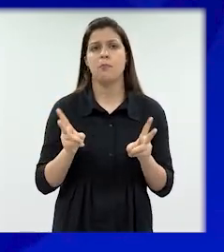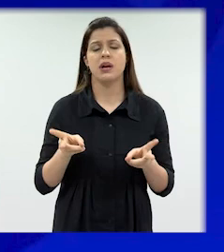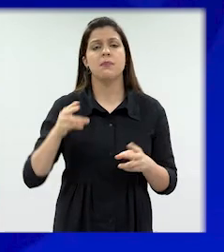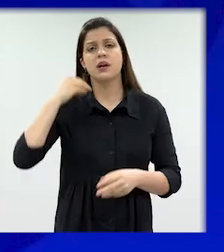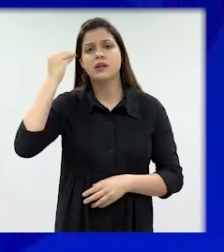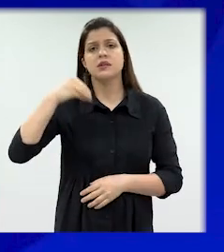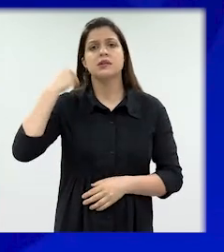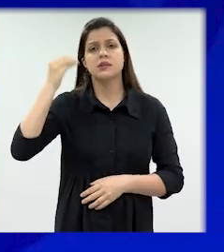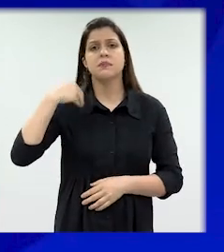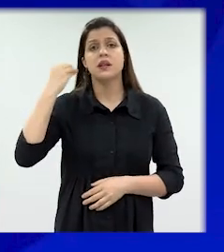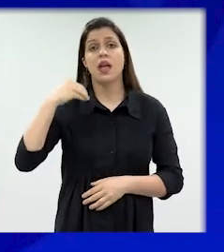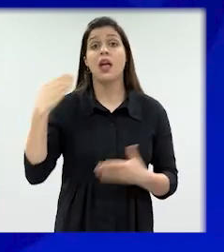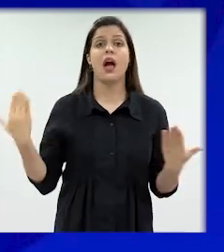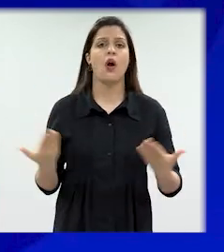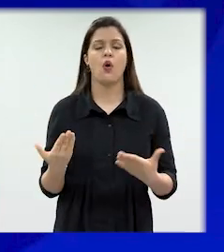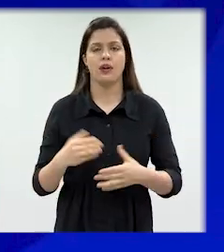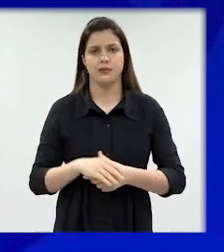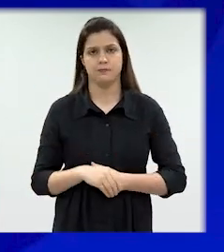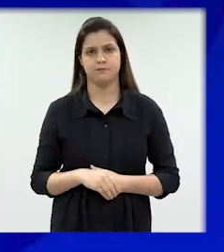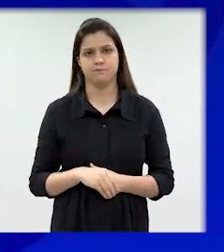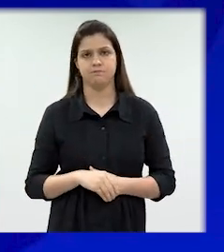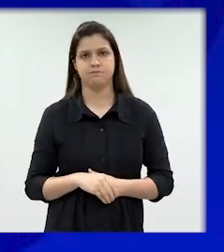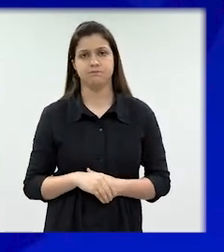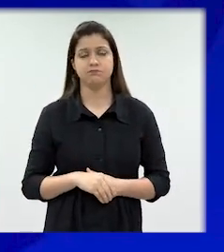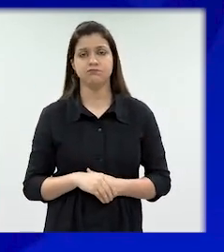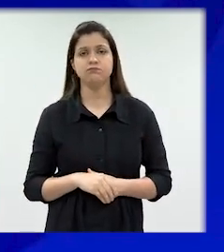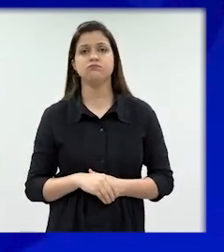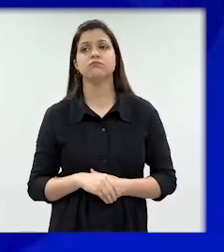experiência que nós estamos tendo agora?